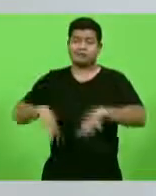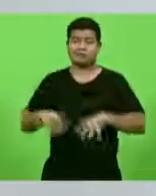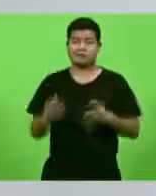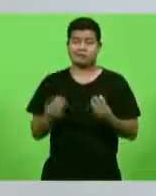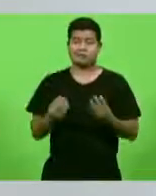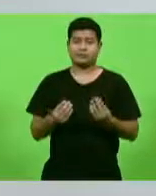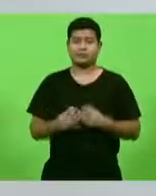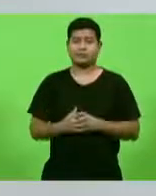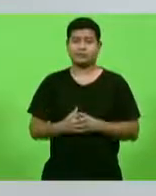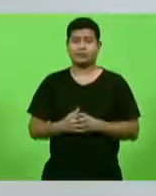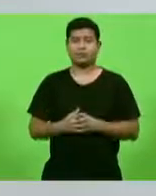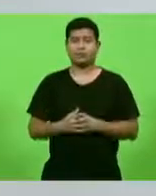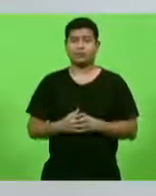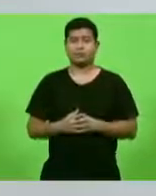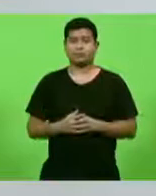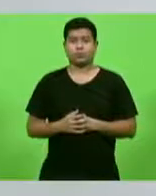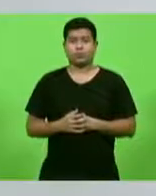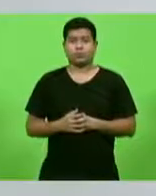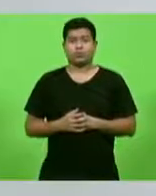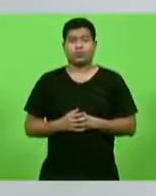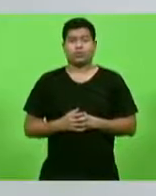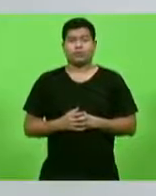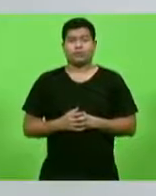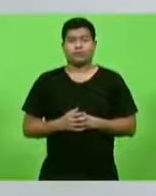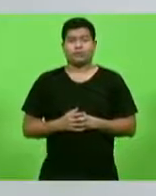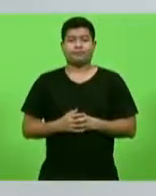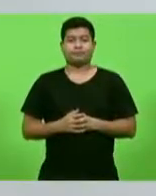Deputado. Só um minuto. Não, parte.